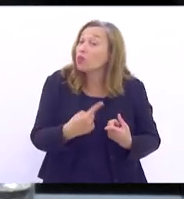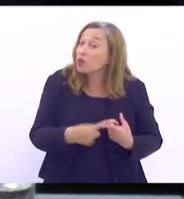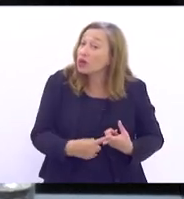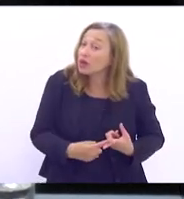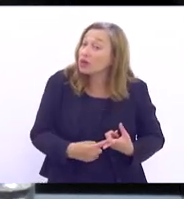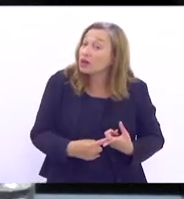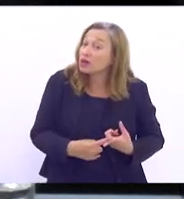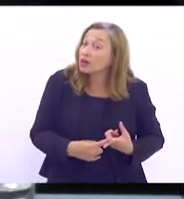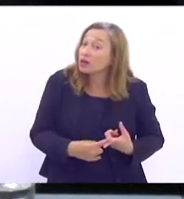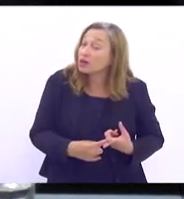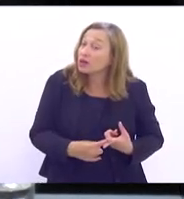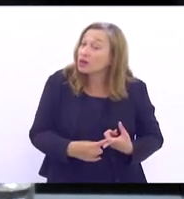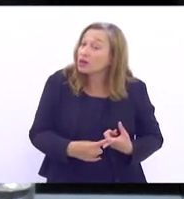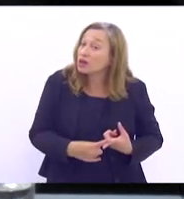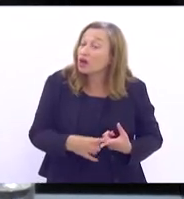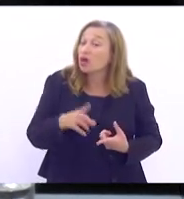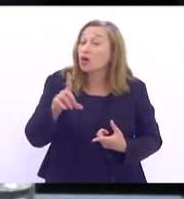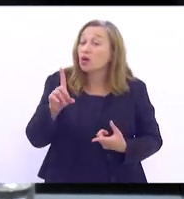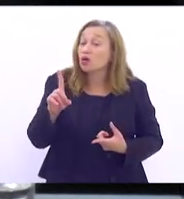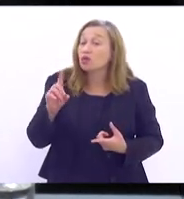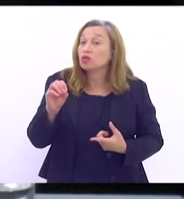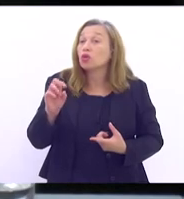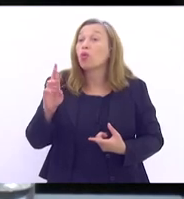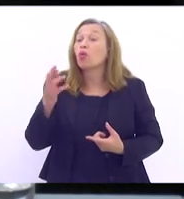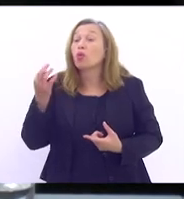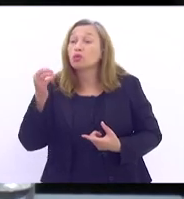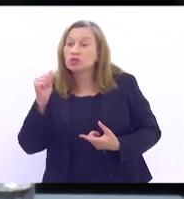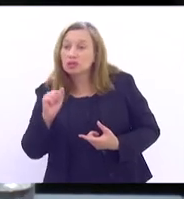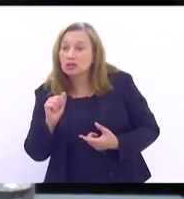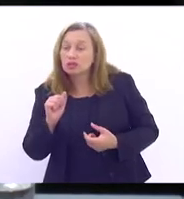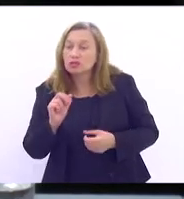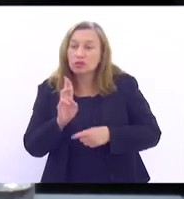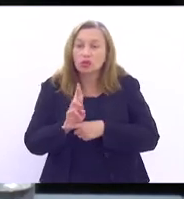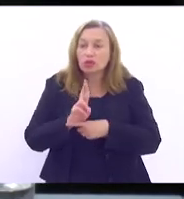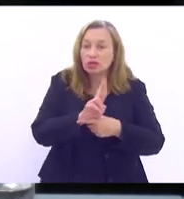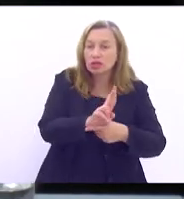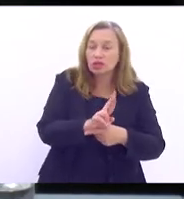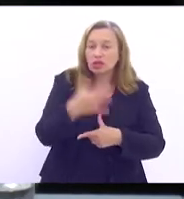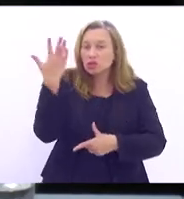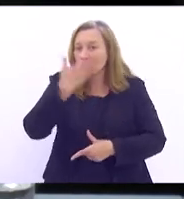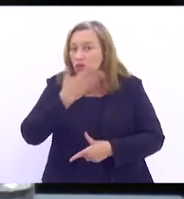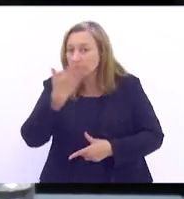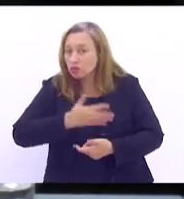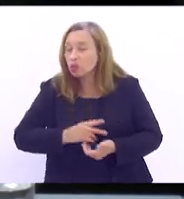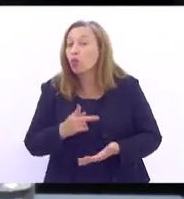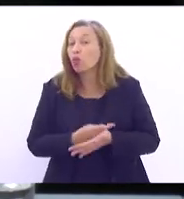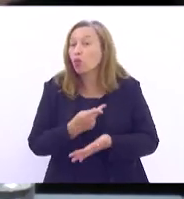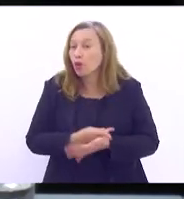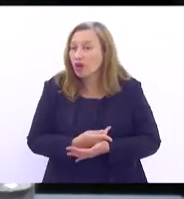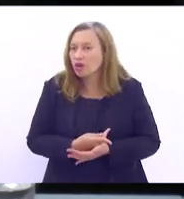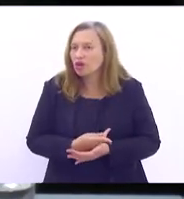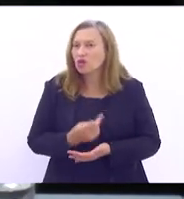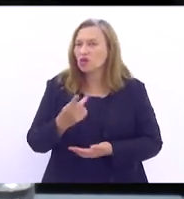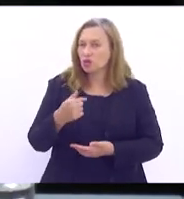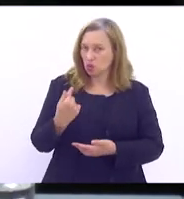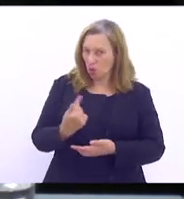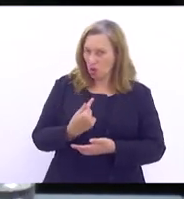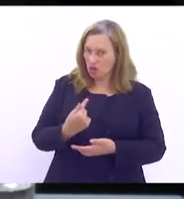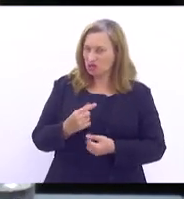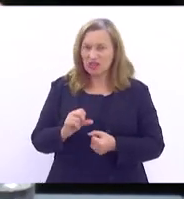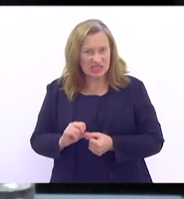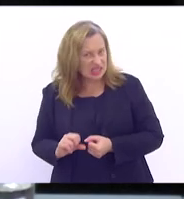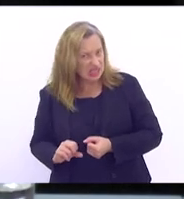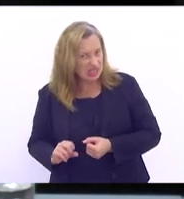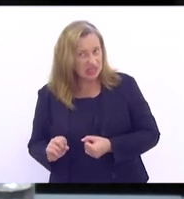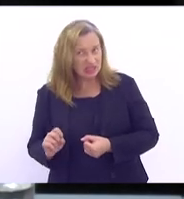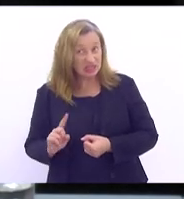a douta procuradoria não arguiu a inconstitucionalidade? Não é o parlamento que vai fazê-lo, porque se o